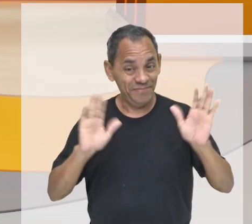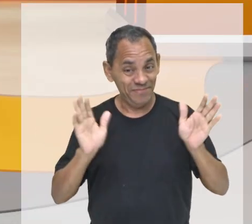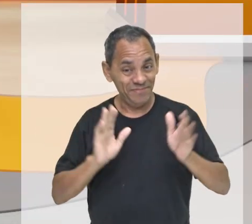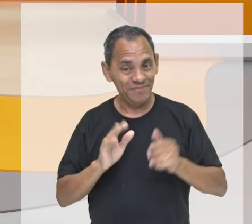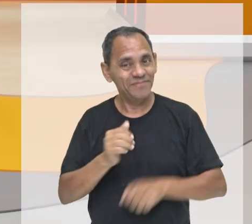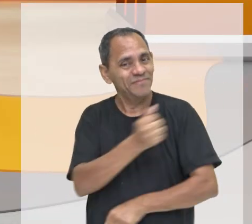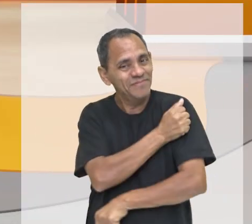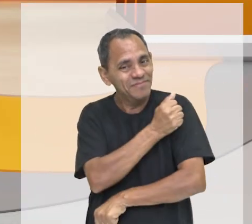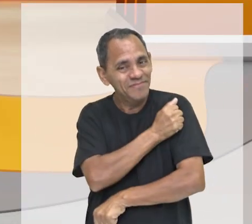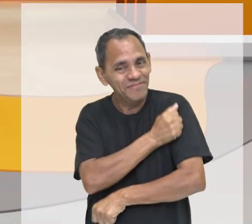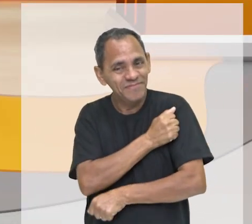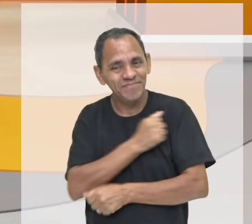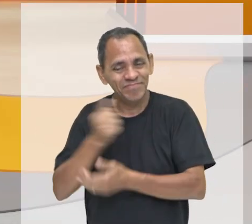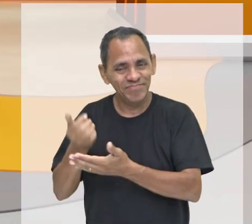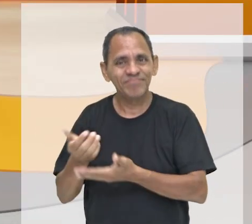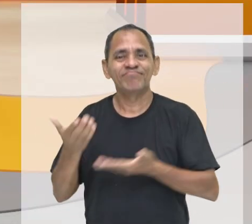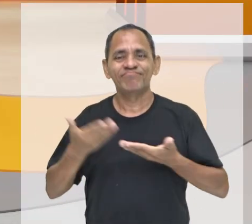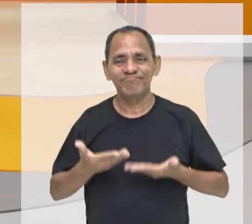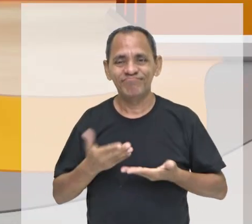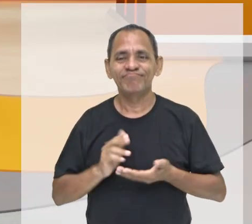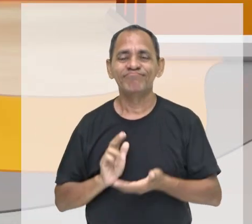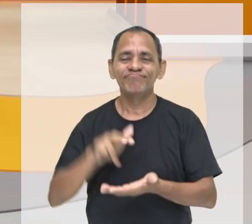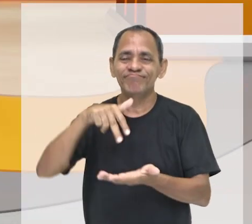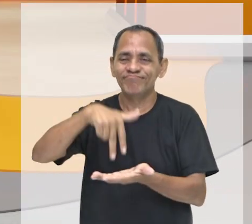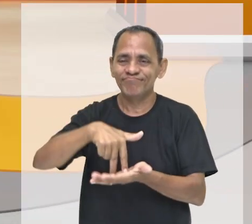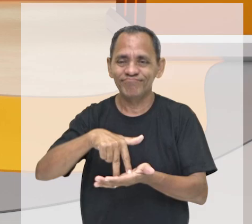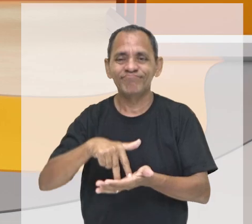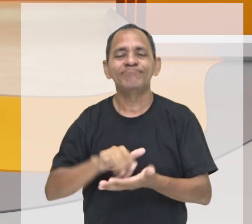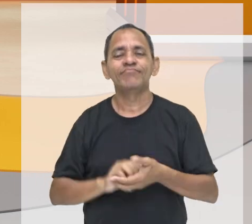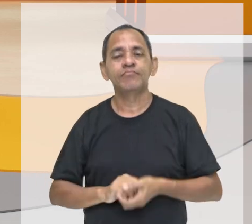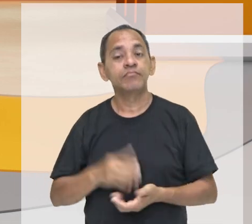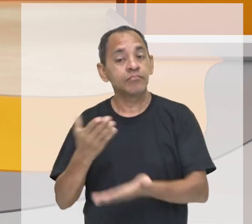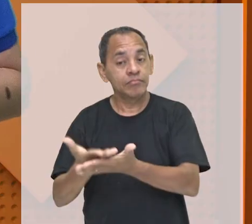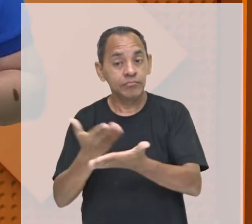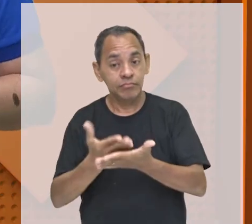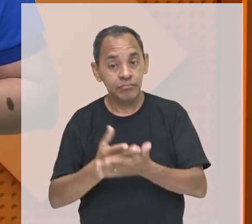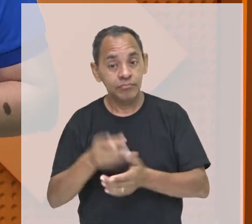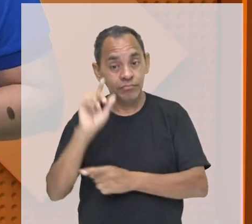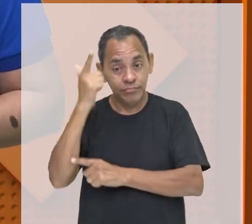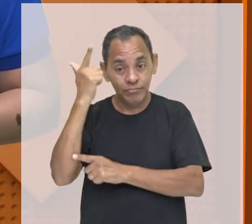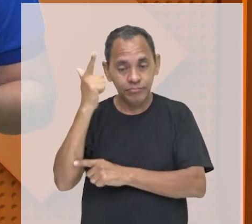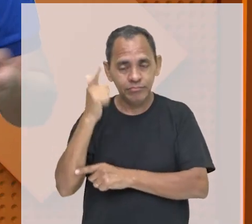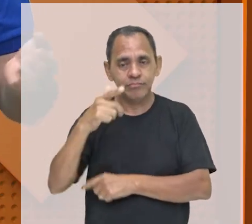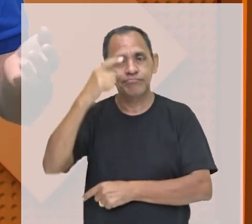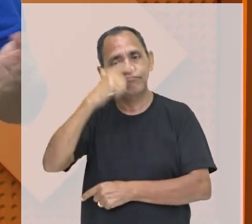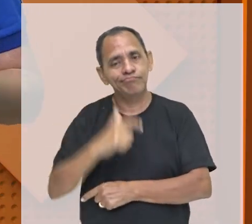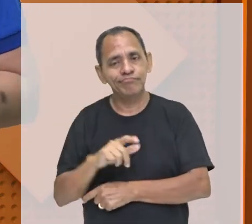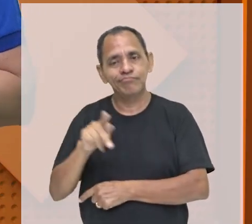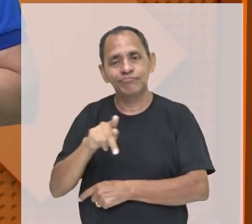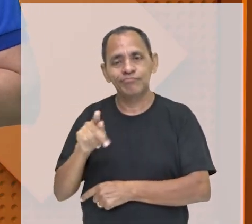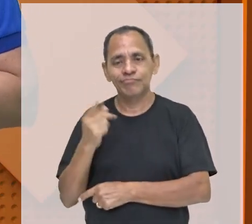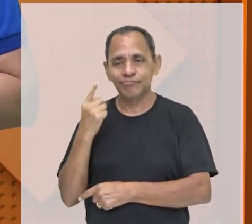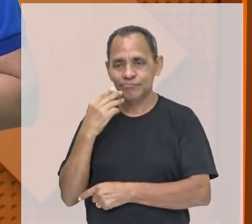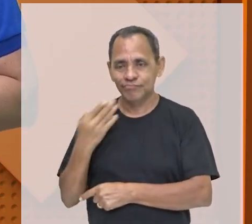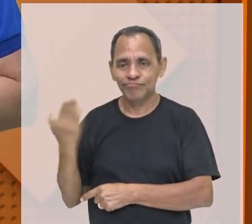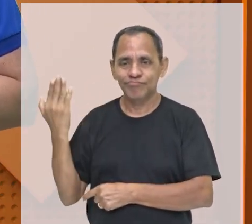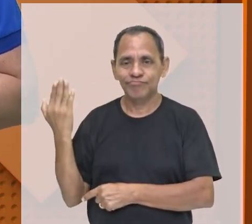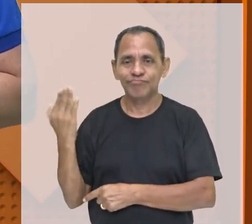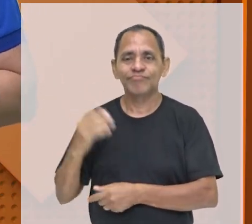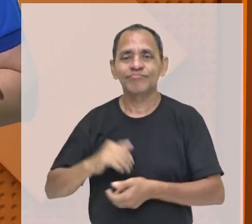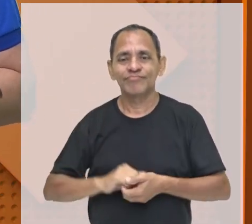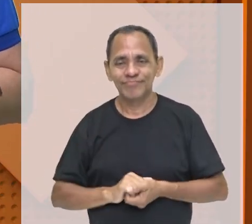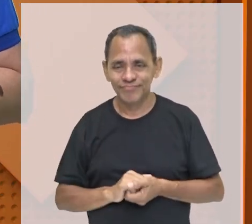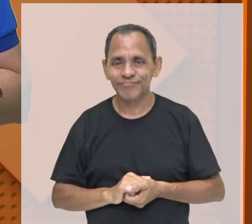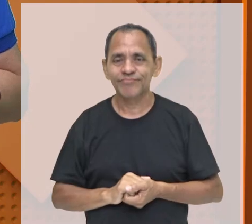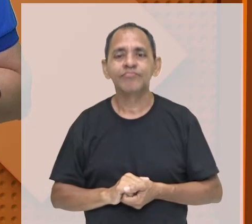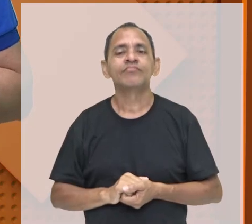Olá a todos vocês, estamos aqui reunidos com a nossa aula de Geografia. Eu sou a professora Ludmila Dutra